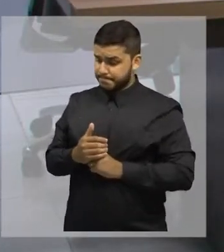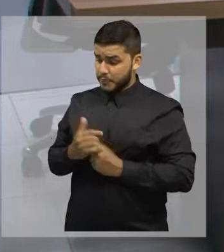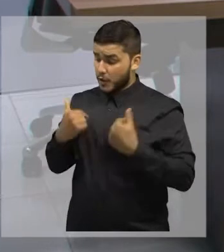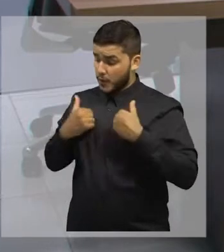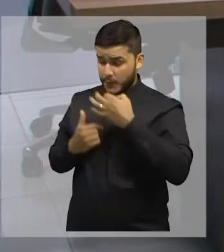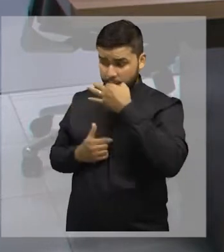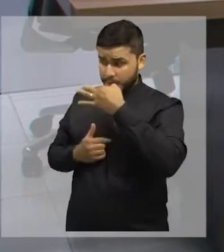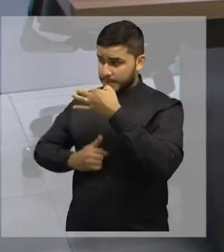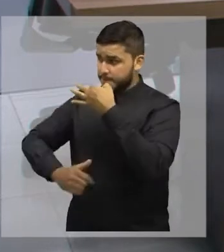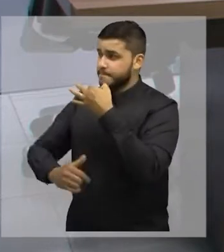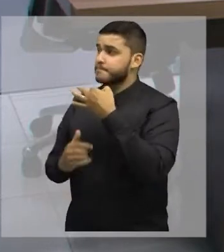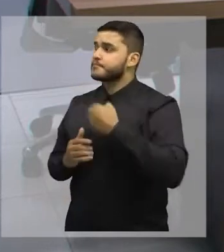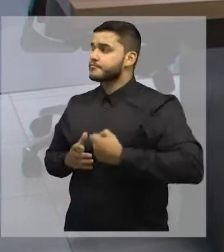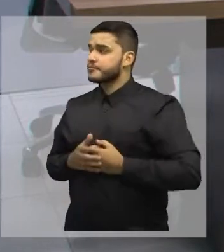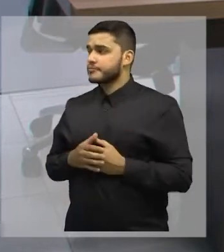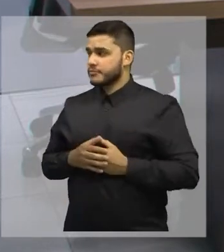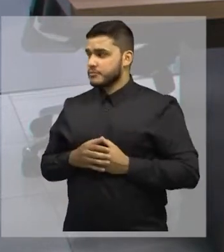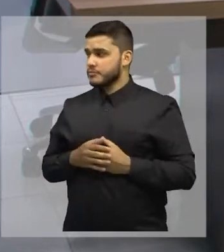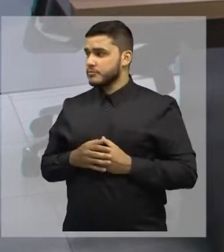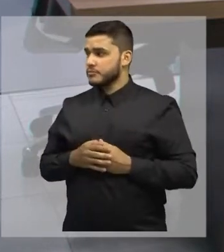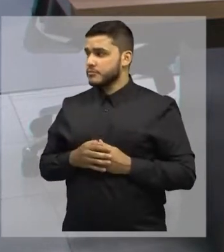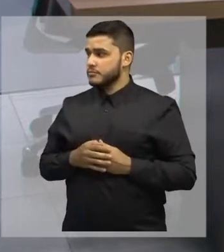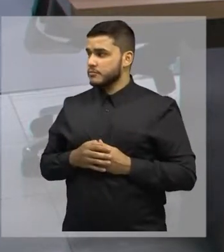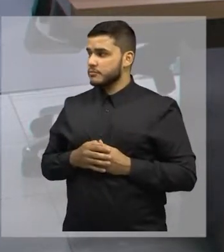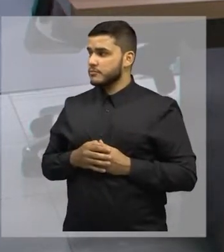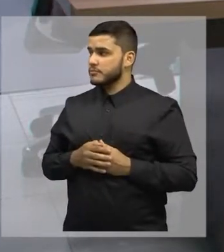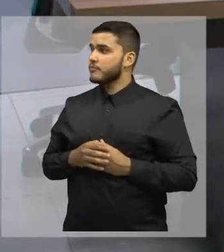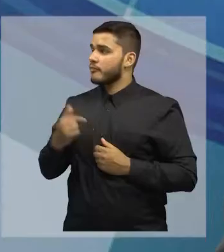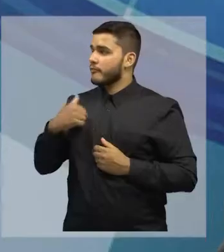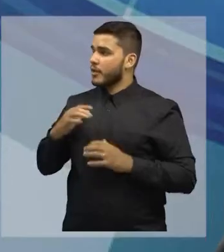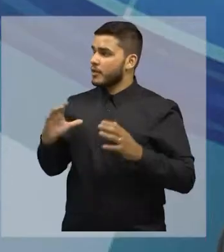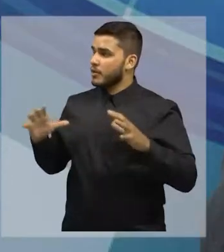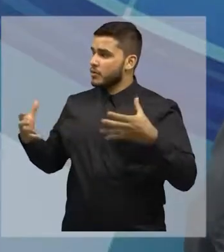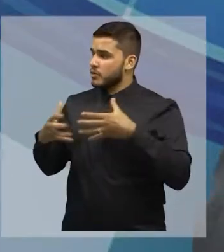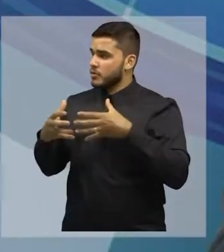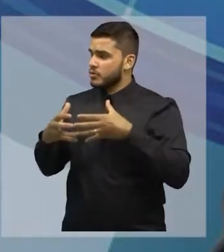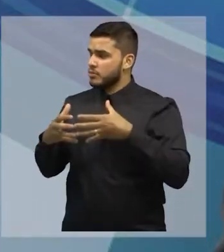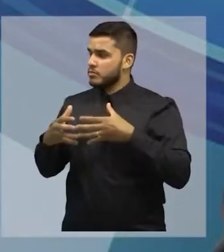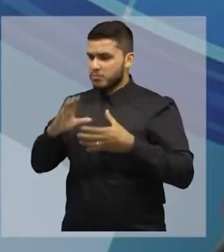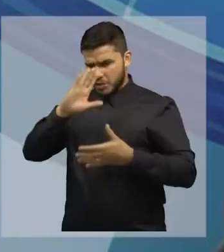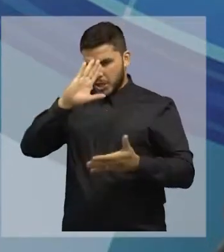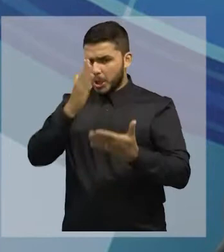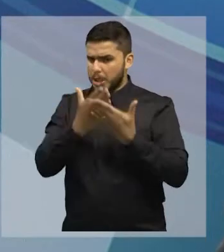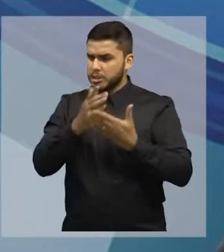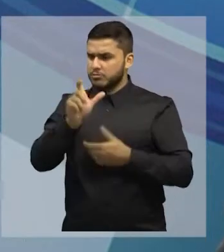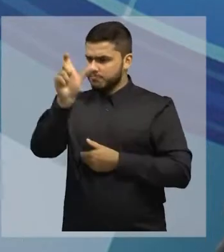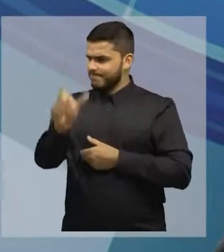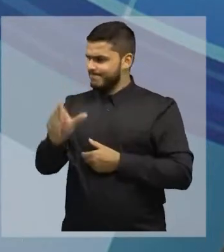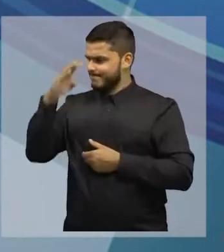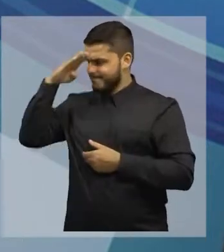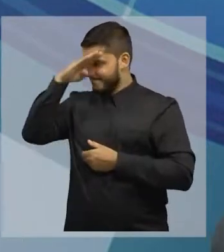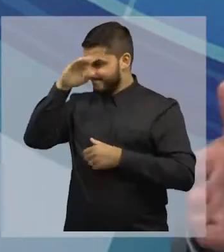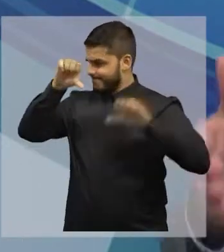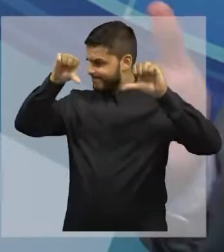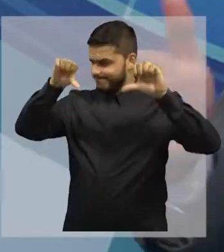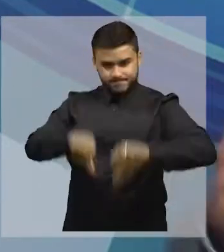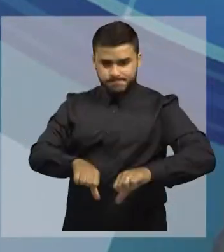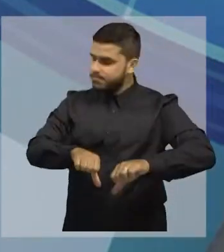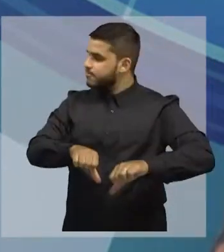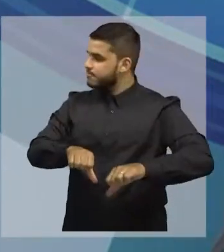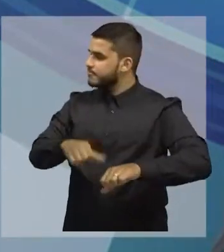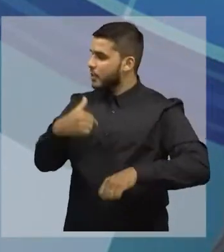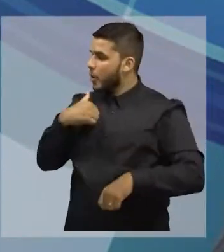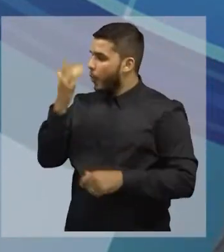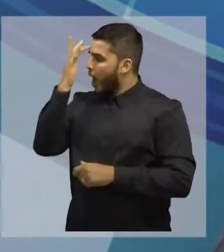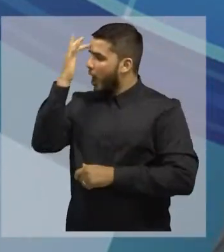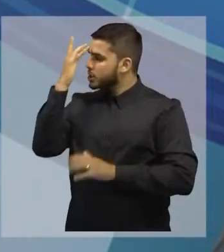que apostavam no pior, certo? Sim. E vou ser bem claro com relação a isso, né? Pelo próprio desempenho do presidente